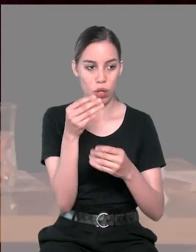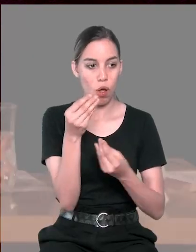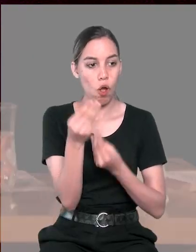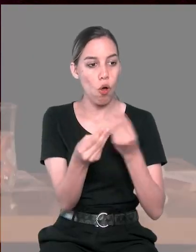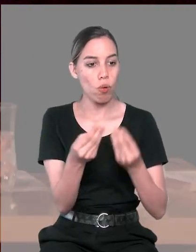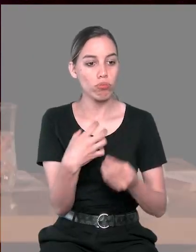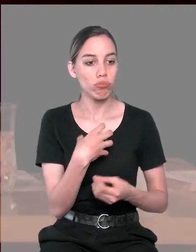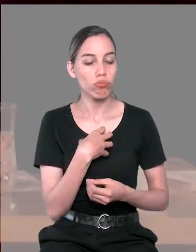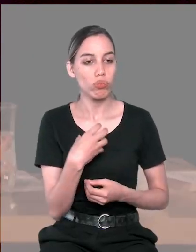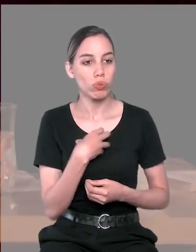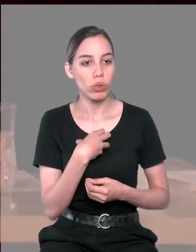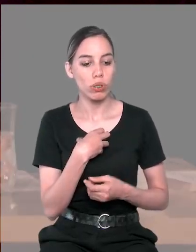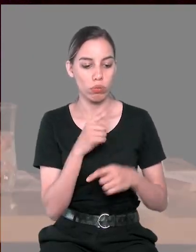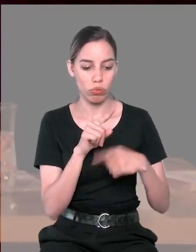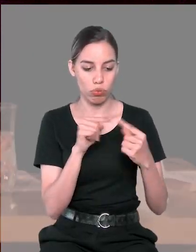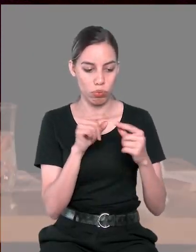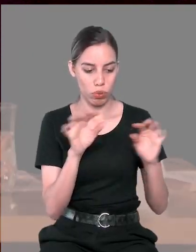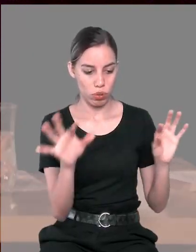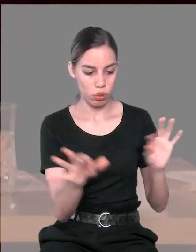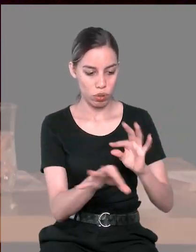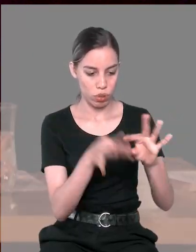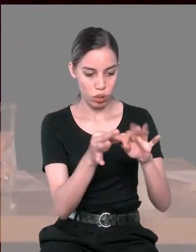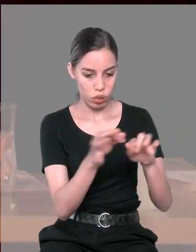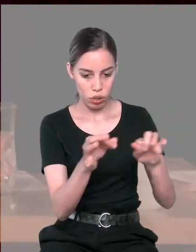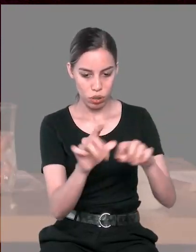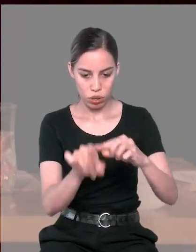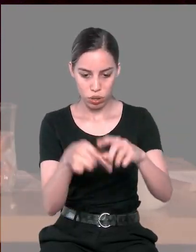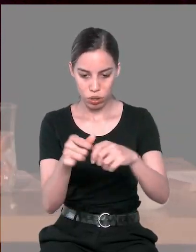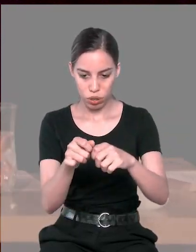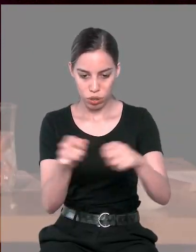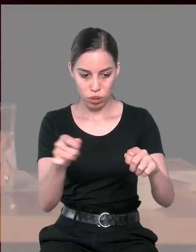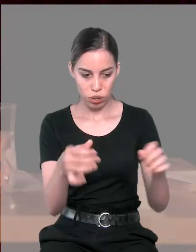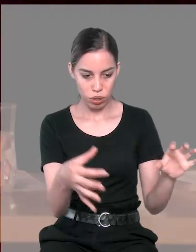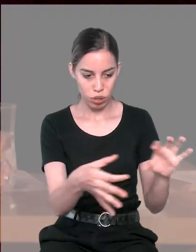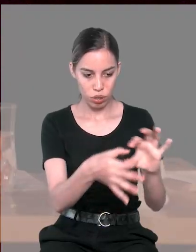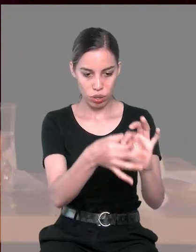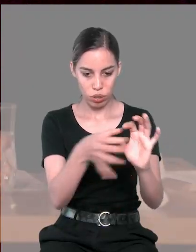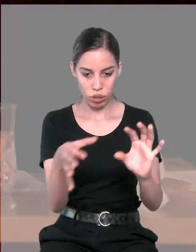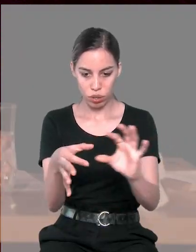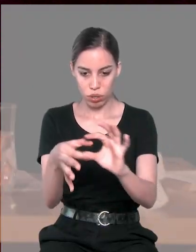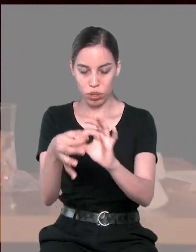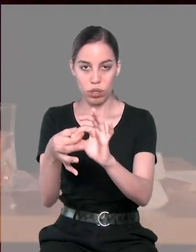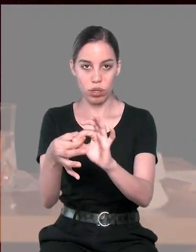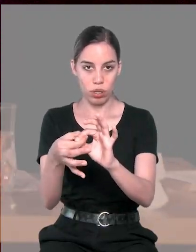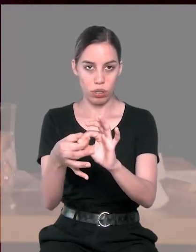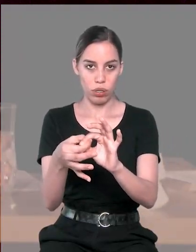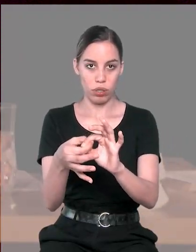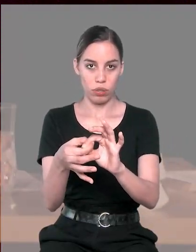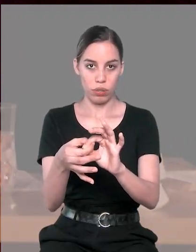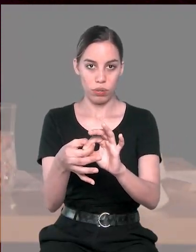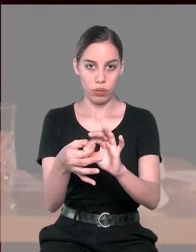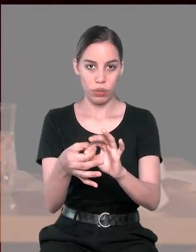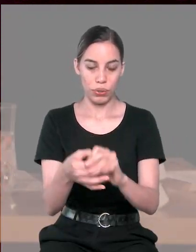Um modo singular de amarrar esses mundos heterogêneos que variam e se sobredeterminam.